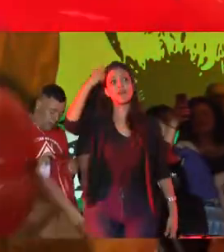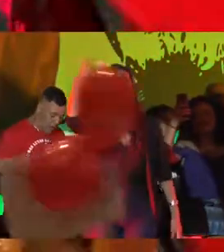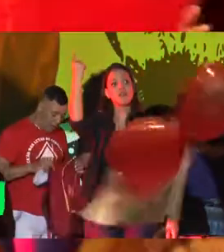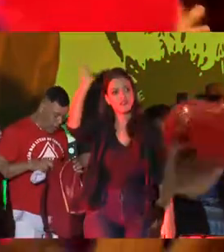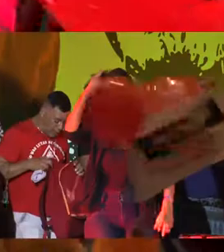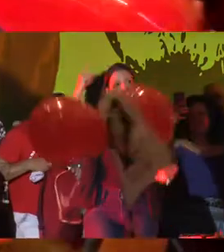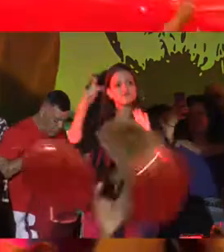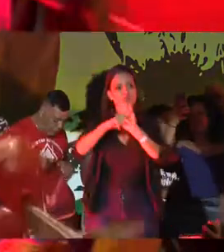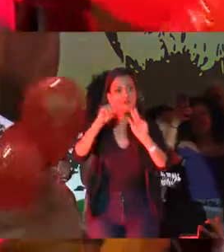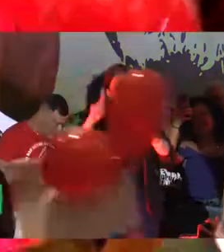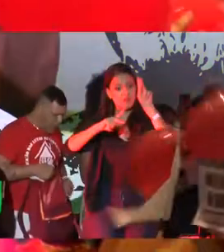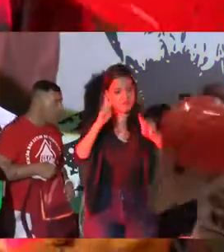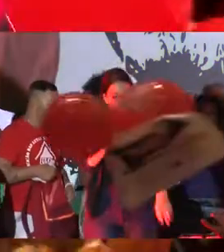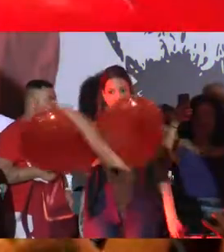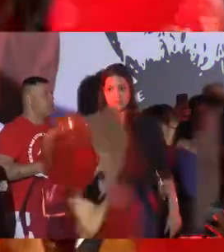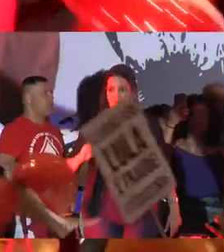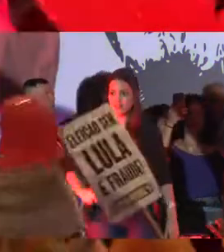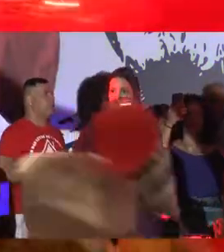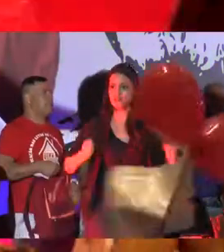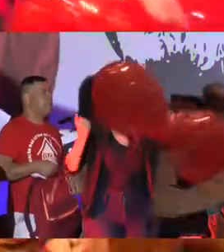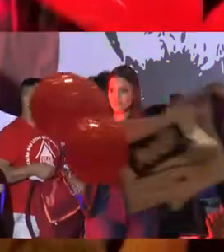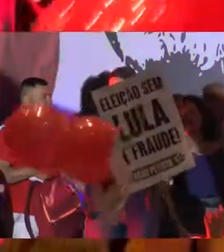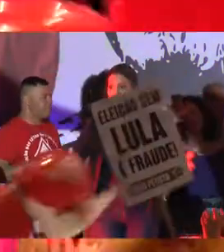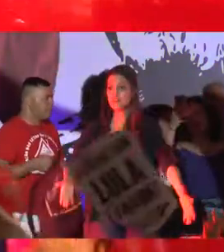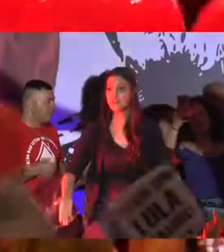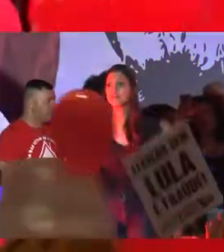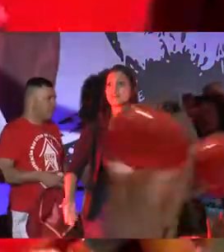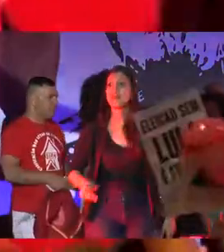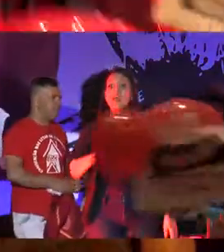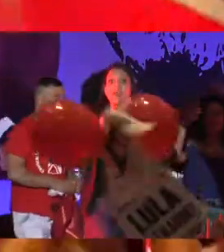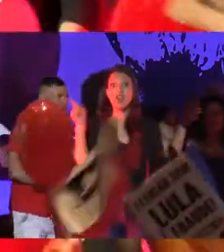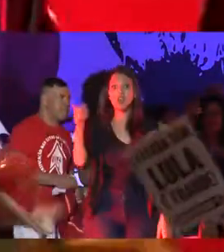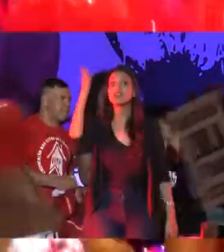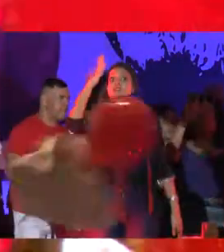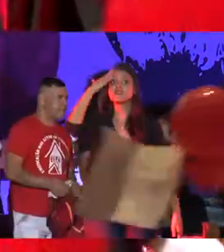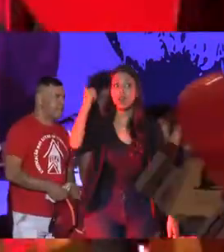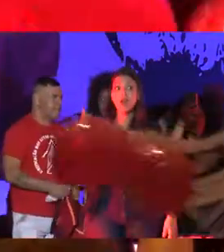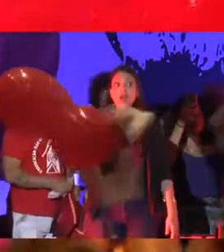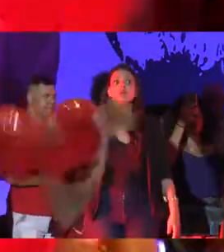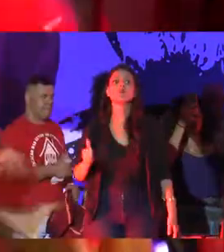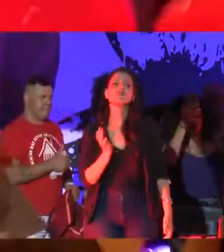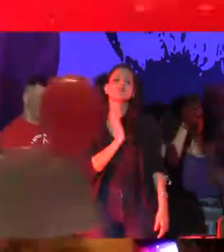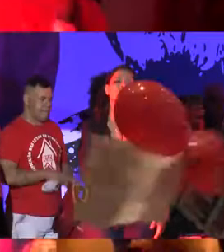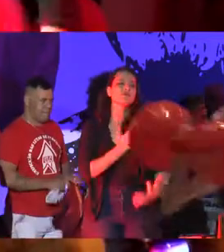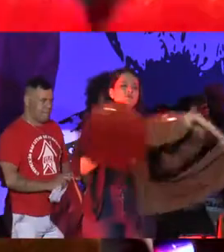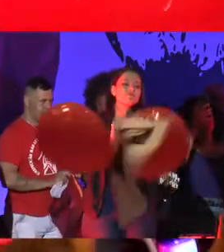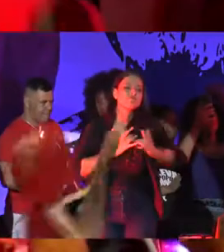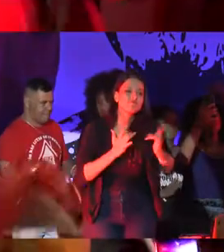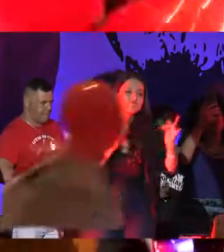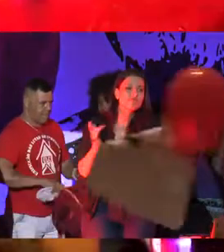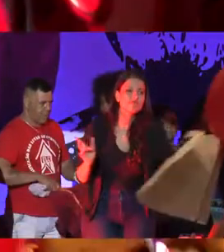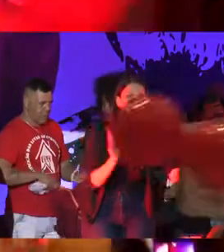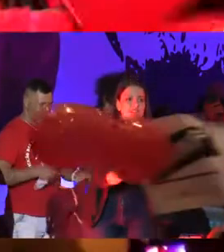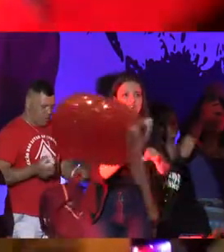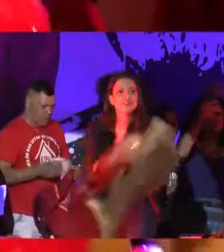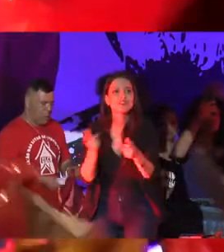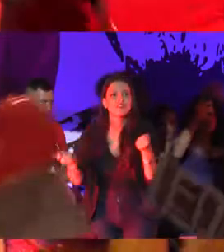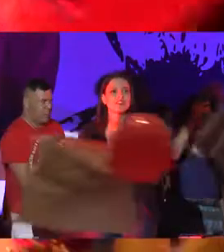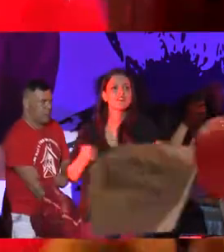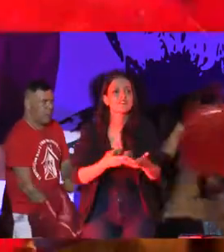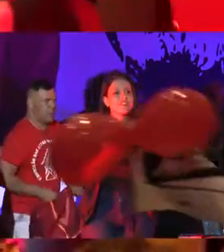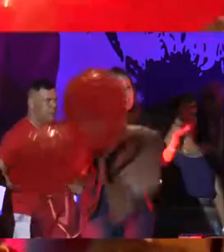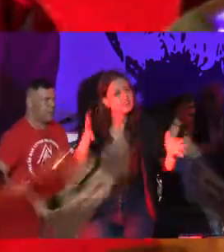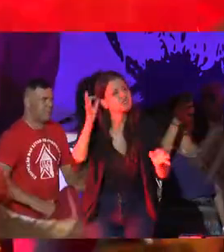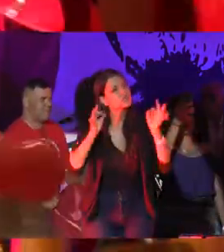povo, presidente. Ele sabe governar com coração e governa pra todos